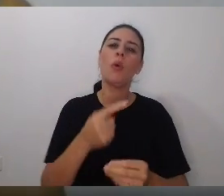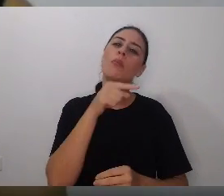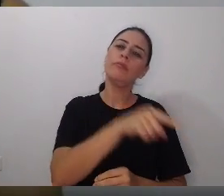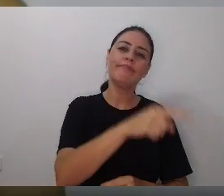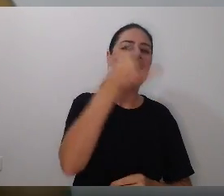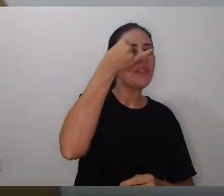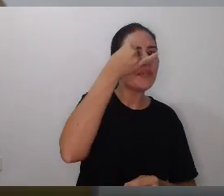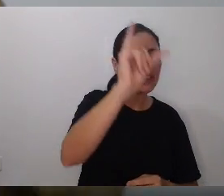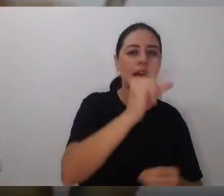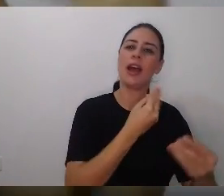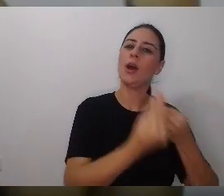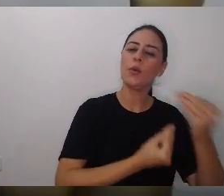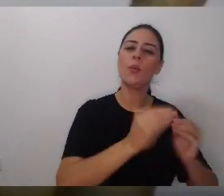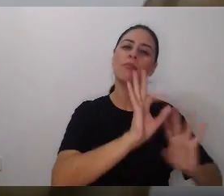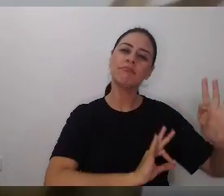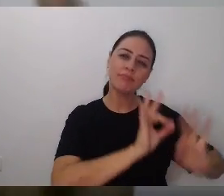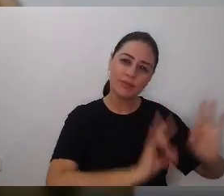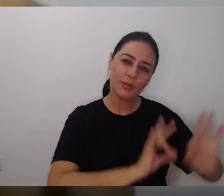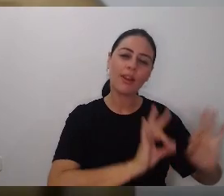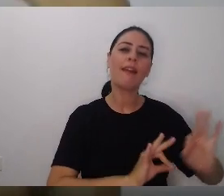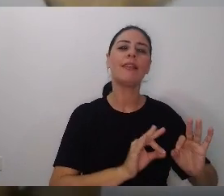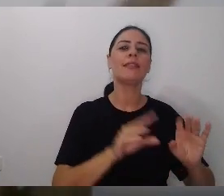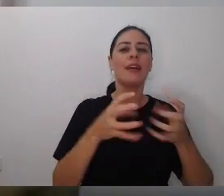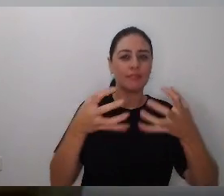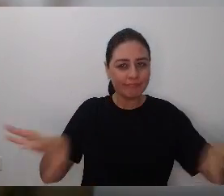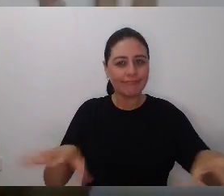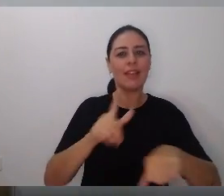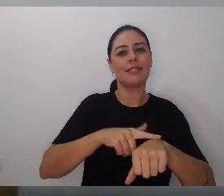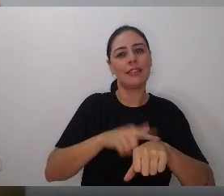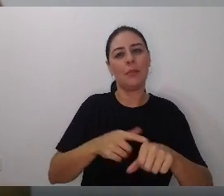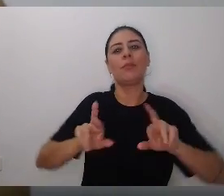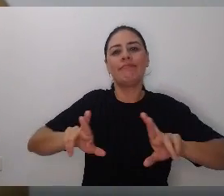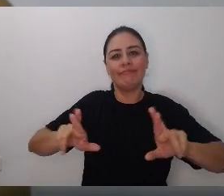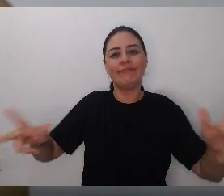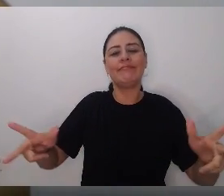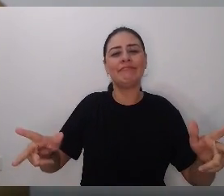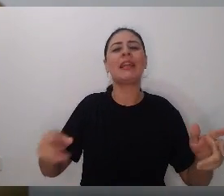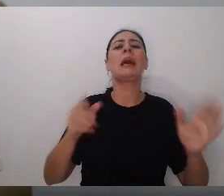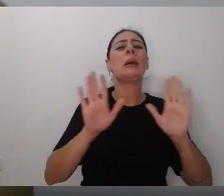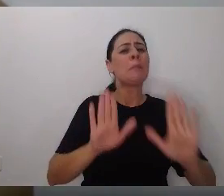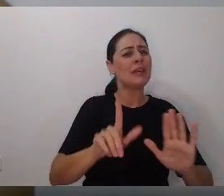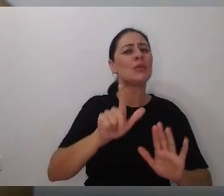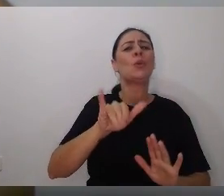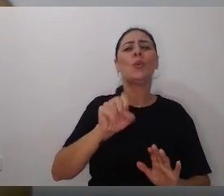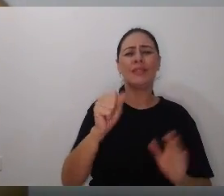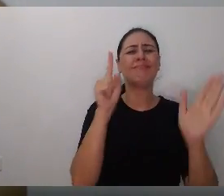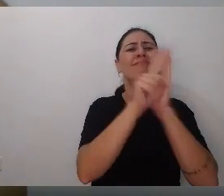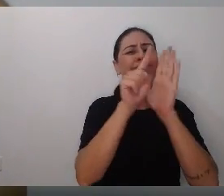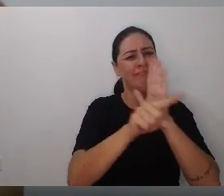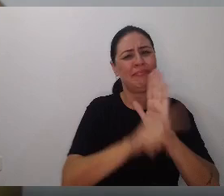conversar bastante sobre a prevenção, sobre como tá, como organizar, essas questões assim. Mas assim,